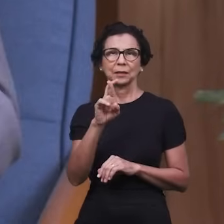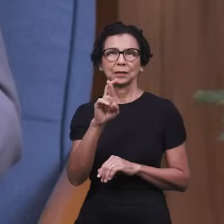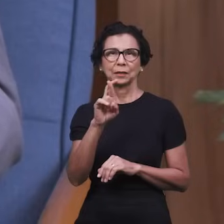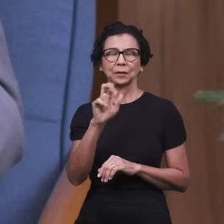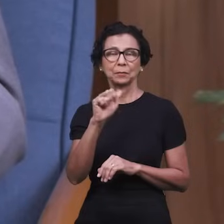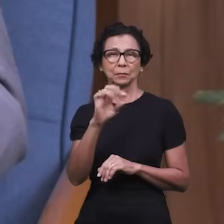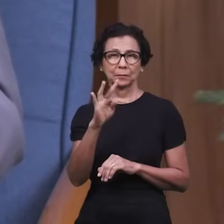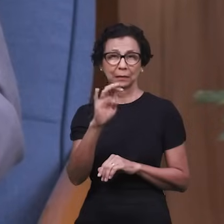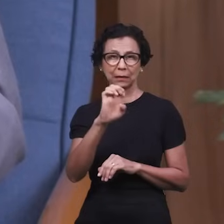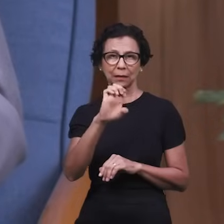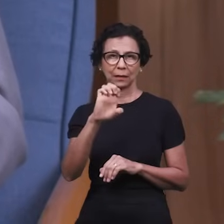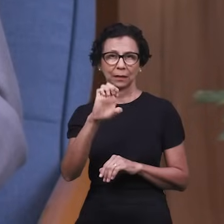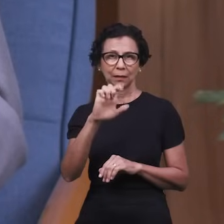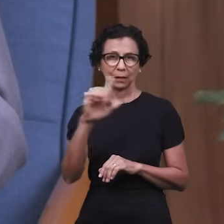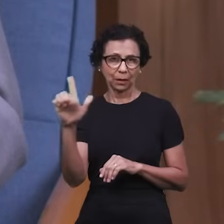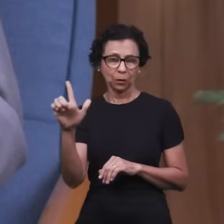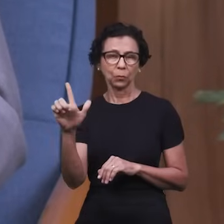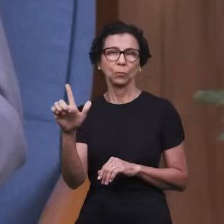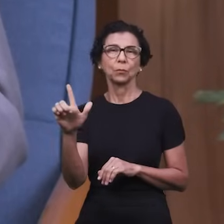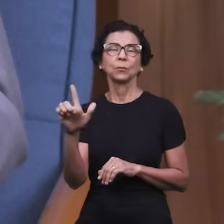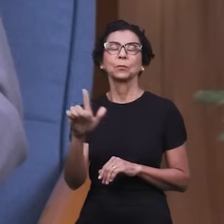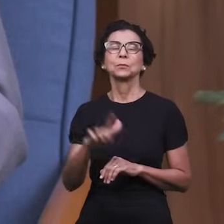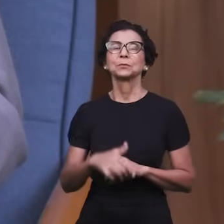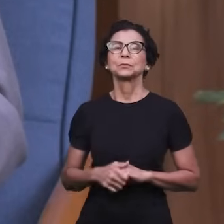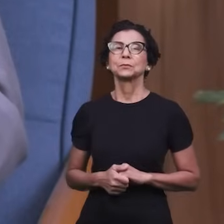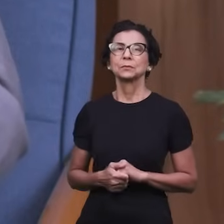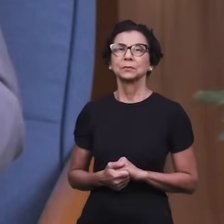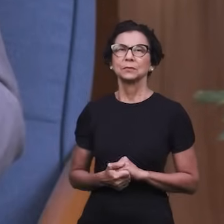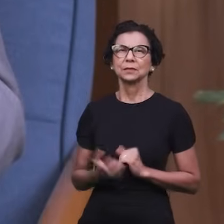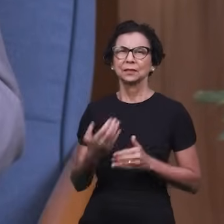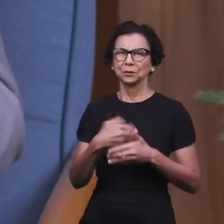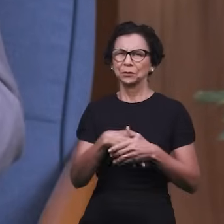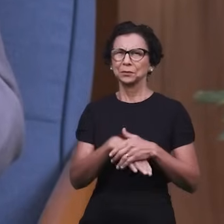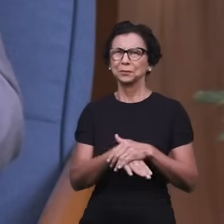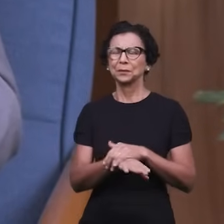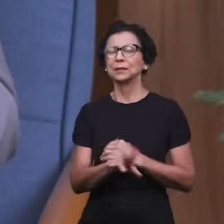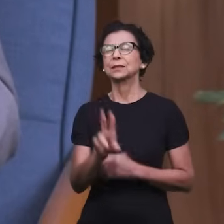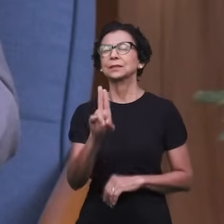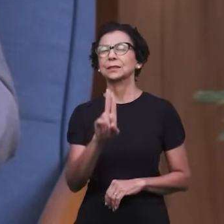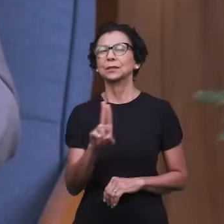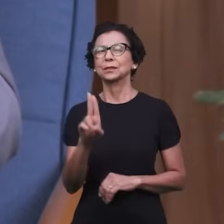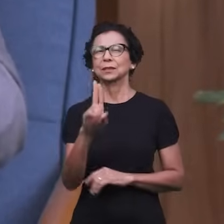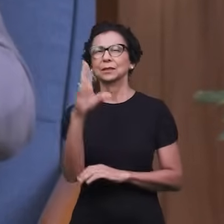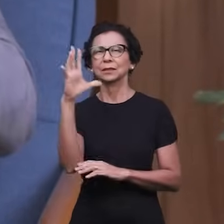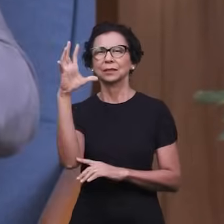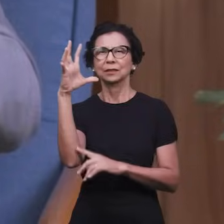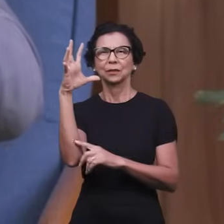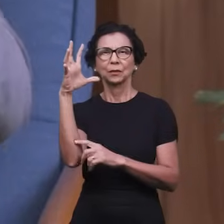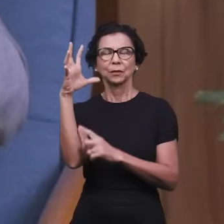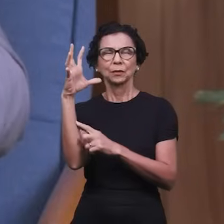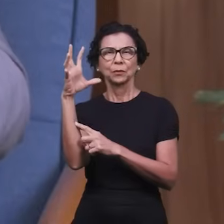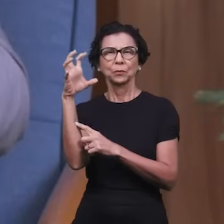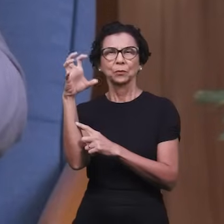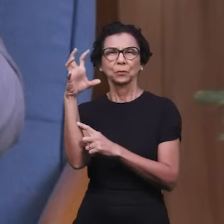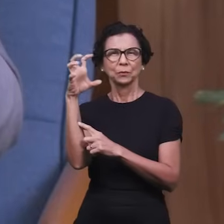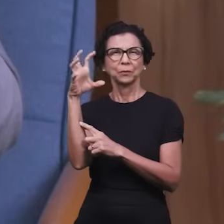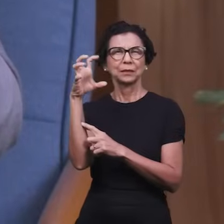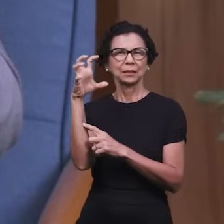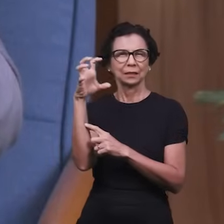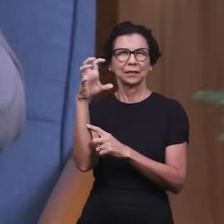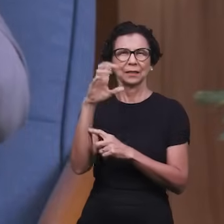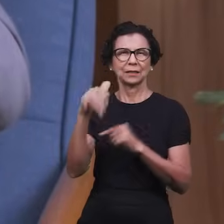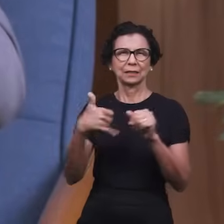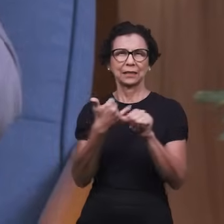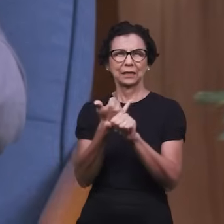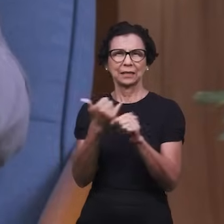você que mora no interior do Brasil, você está acostumado a utilizar esse recurso de transmissão ou de recepção via